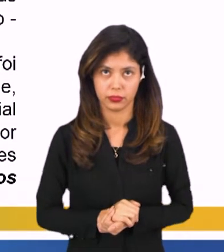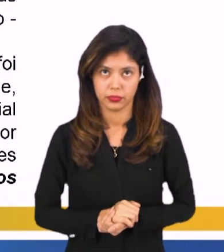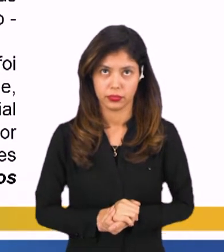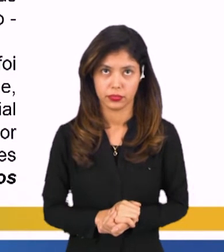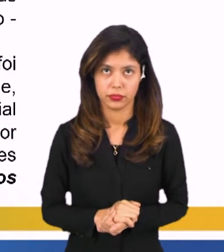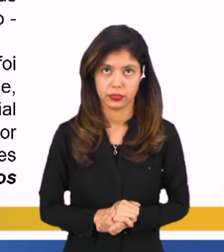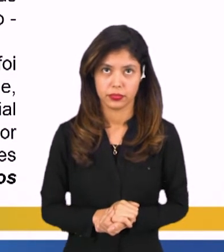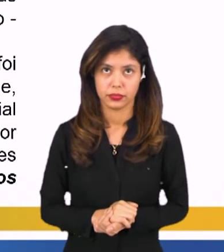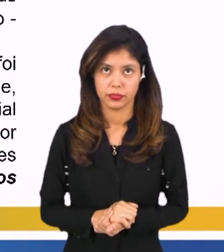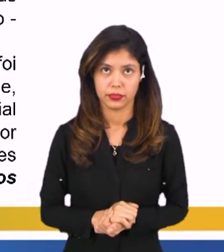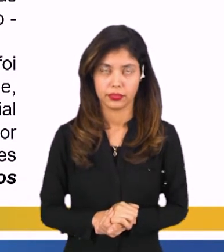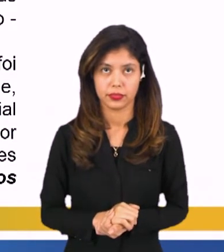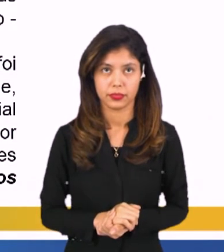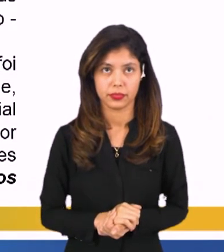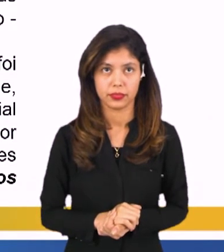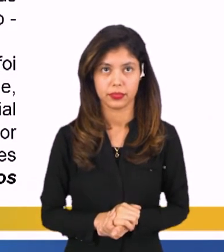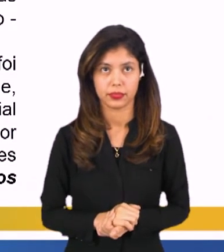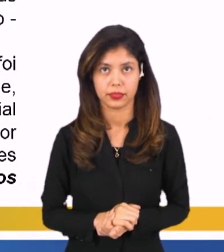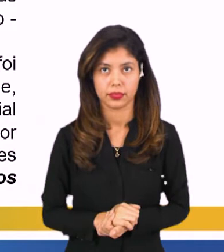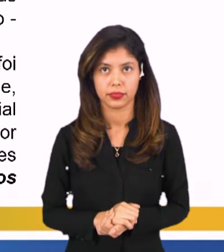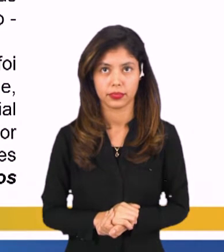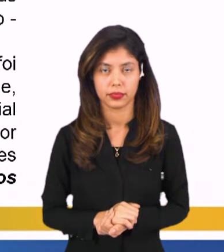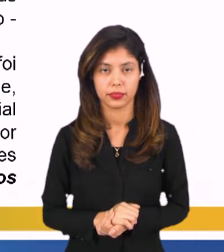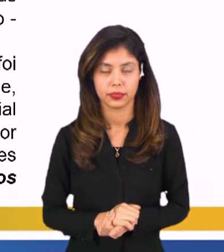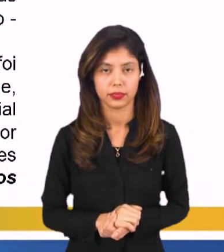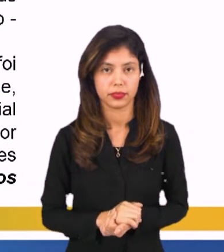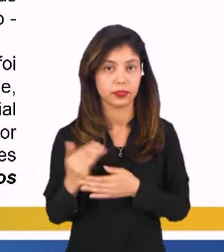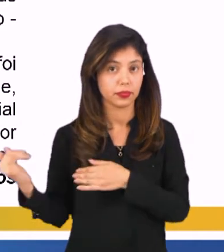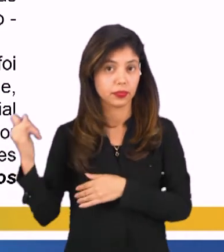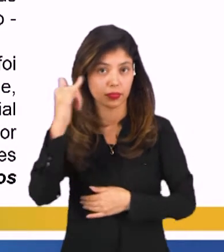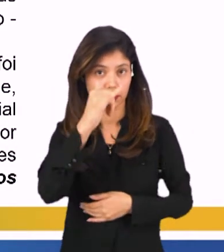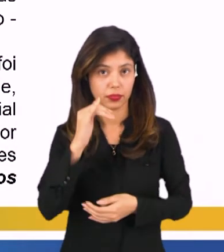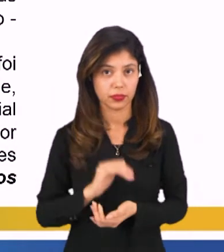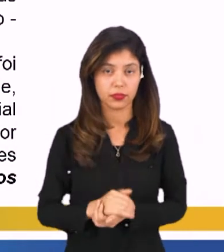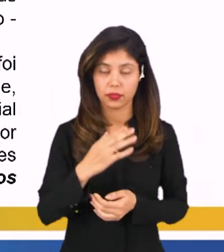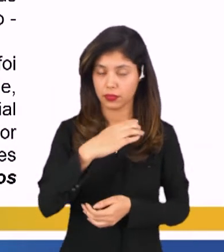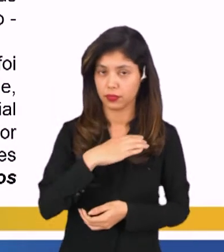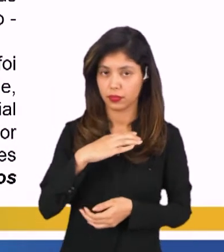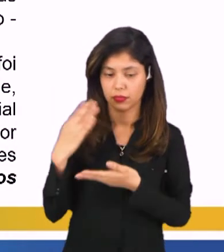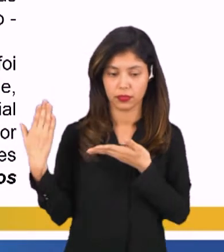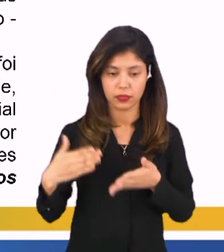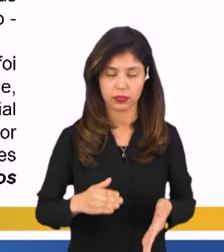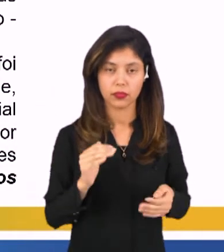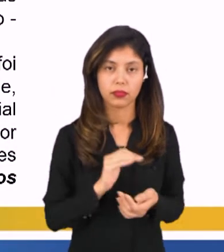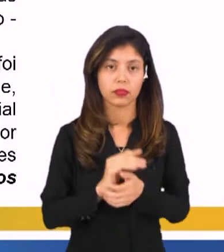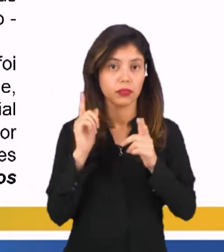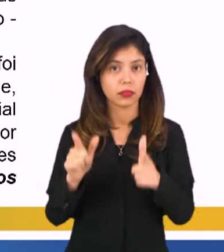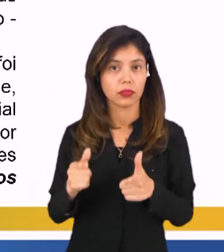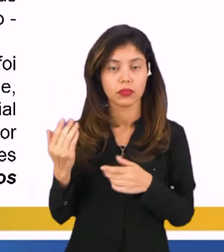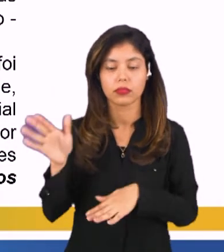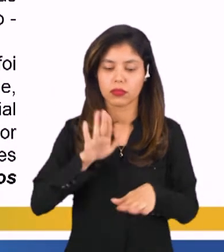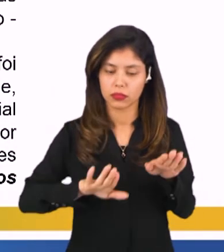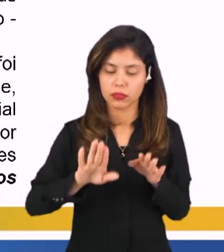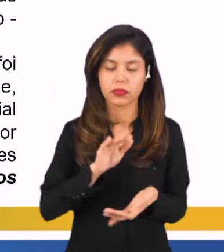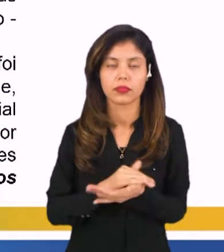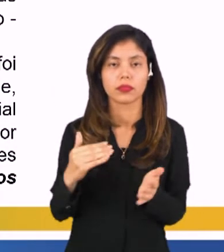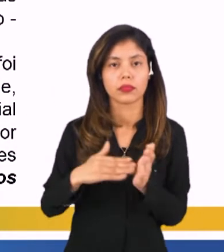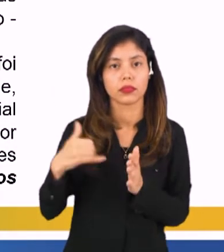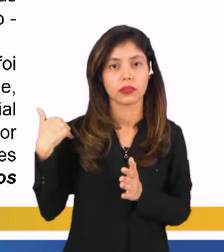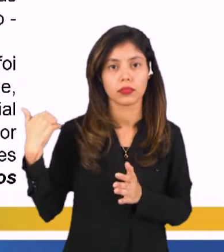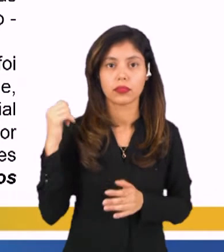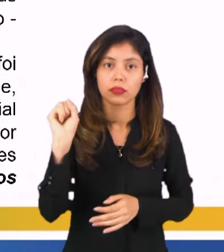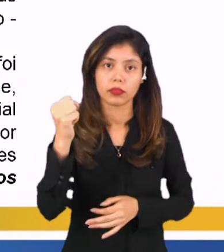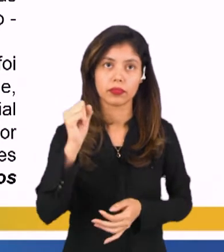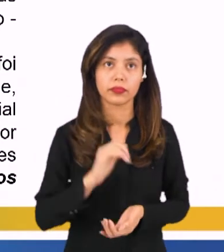Aracataca. Meu Deus. Aracataca. A viagem à cidade onde nasceu, onde foi criado, até os 8